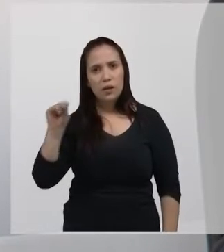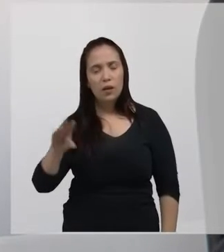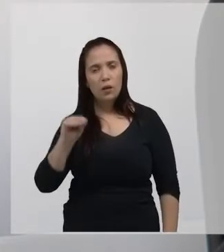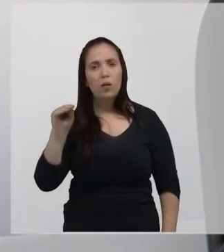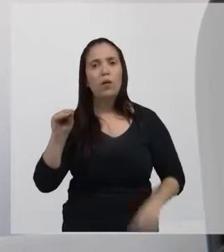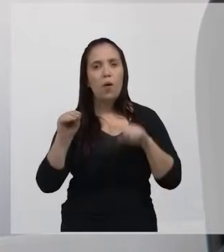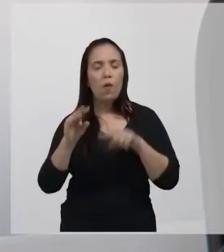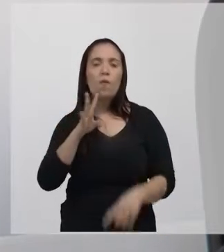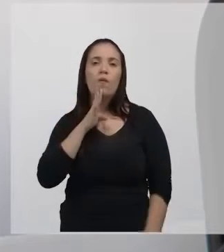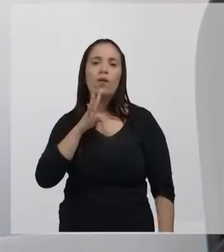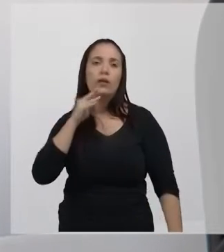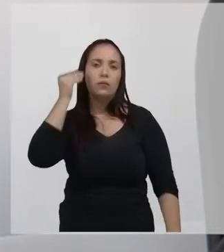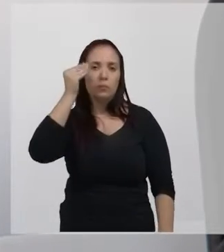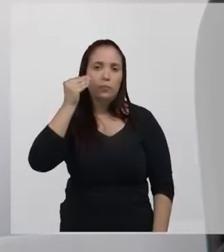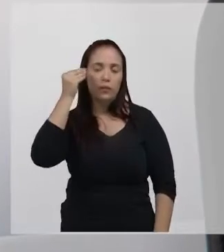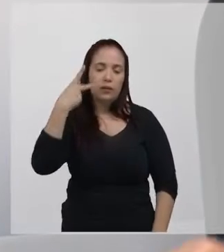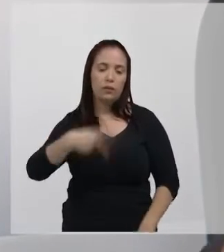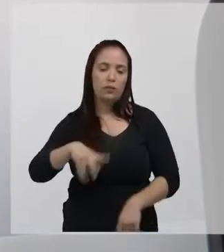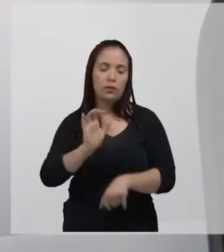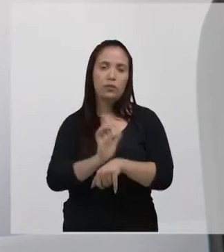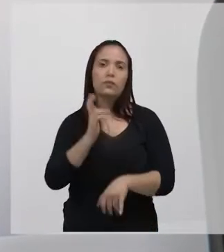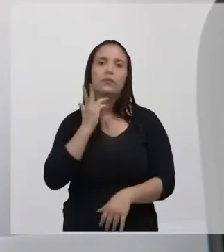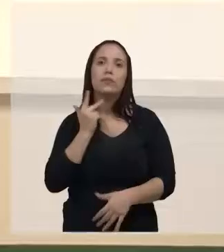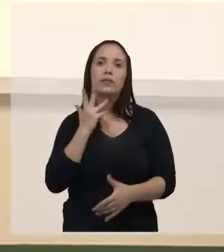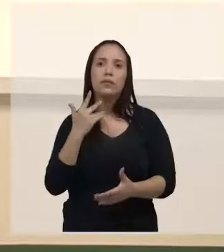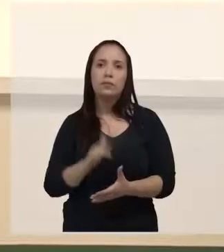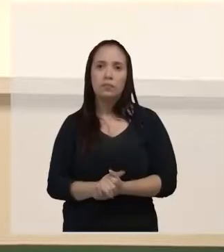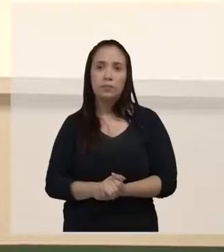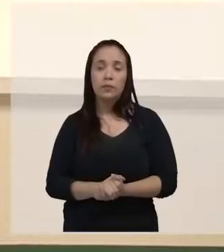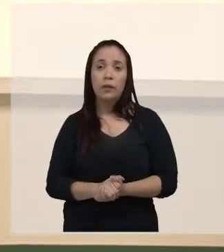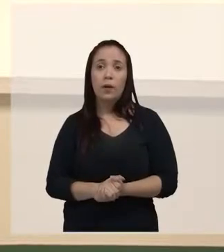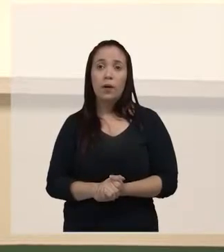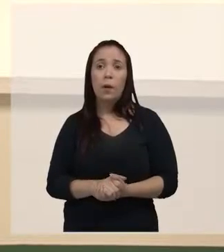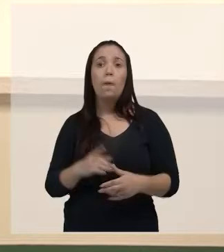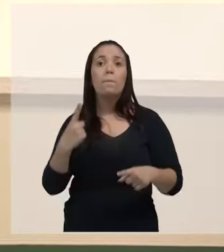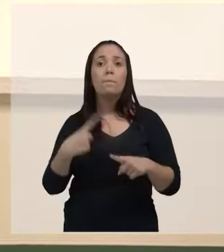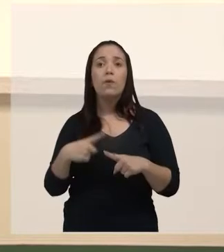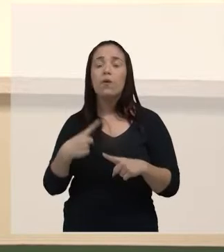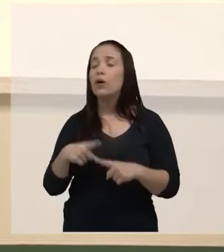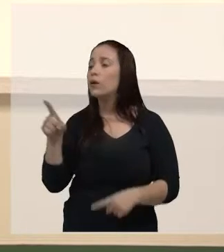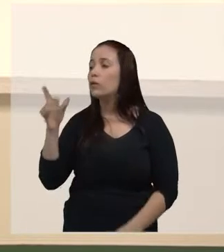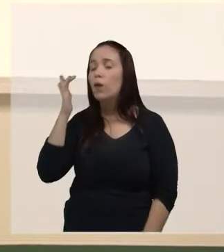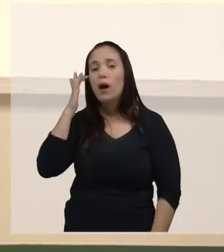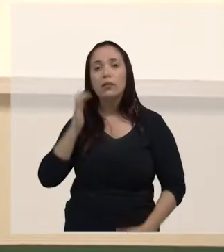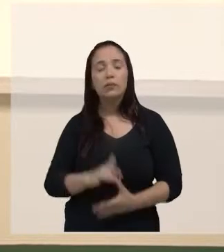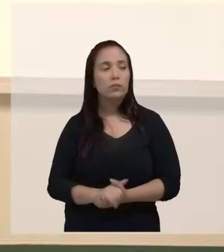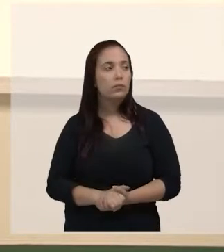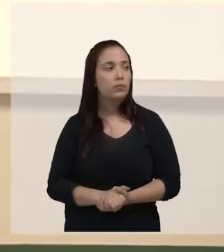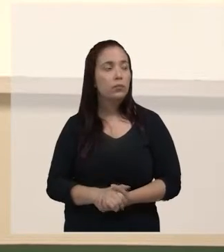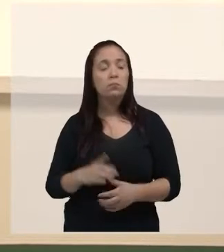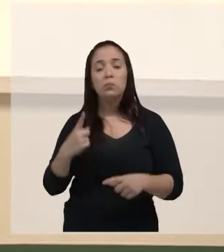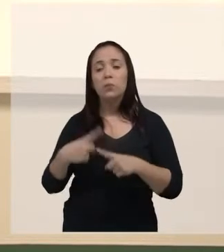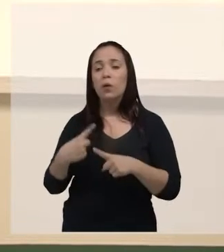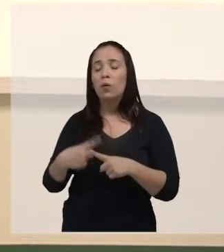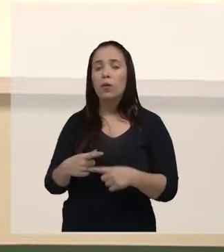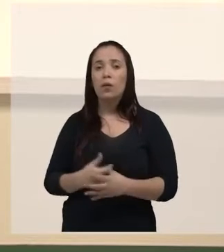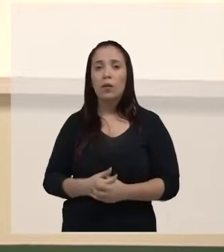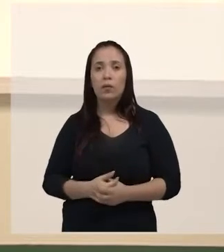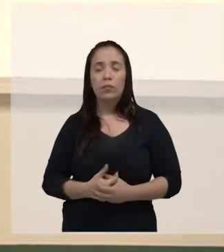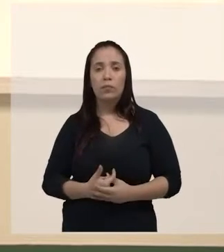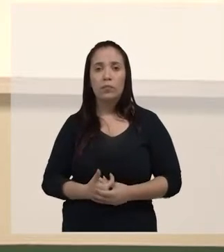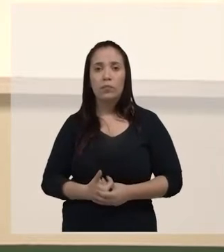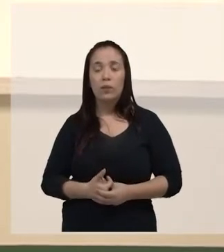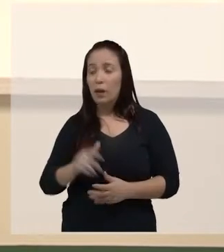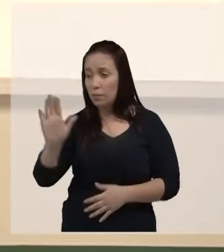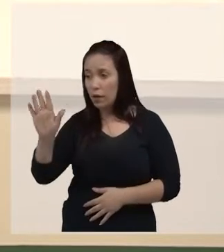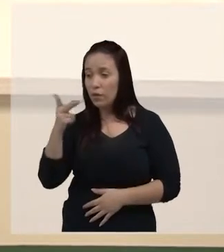que conhece minha realidade e pode Mas defender meus interesses. Por quê? Por que você acha isso? Hum? Por que você acha isso? Porque na, Não, mas não